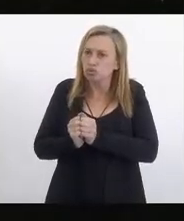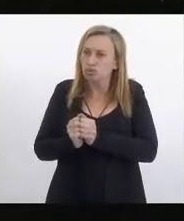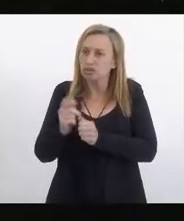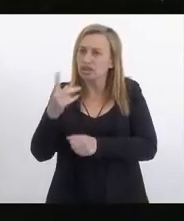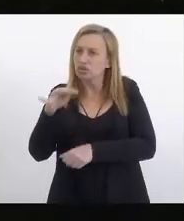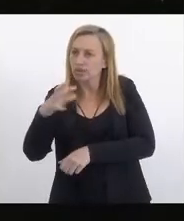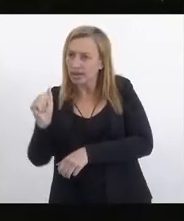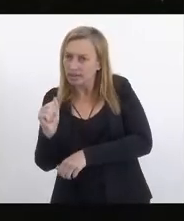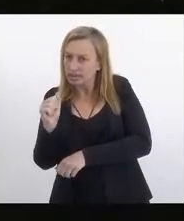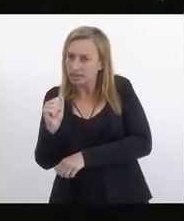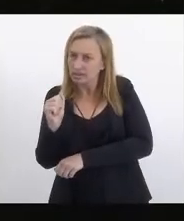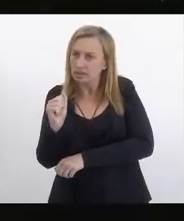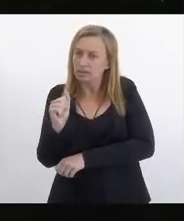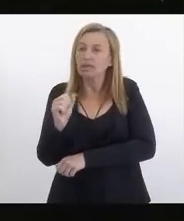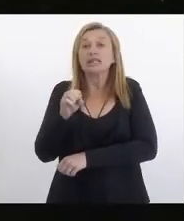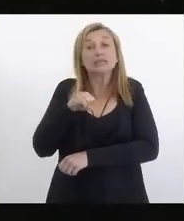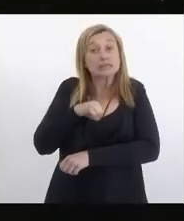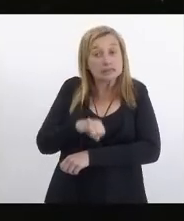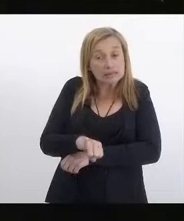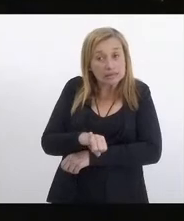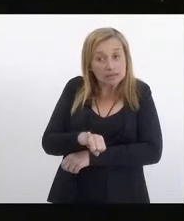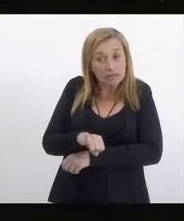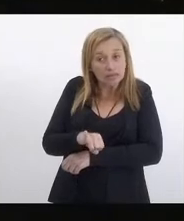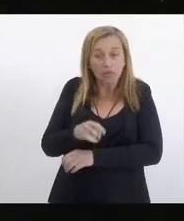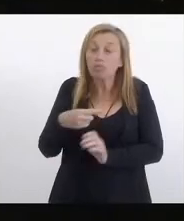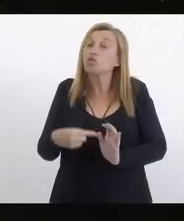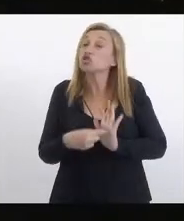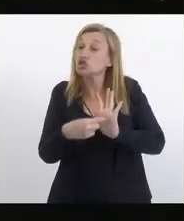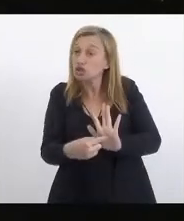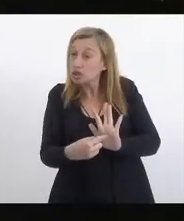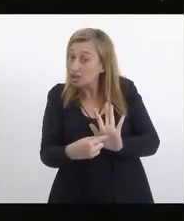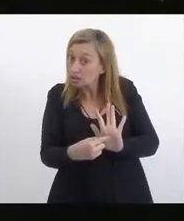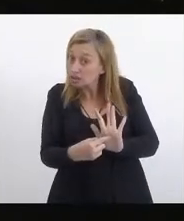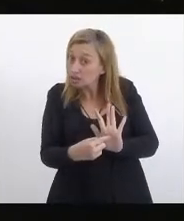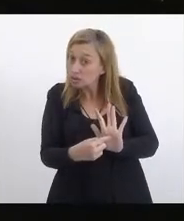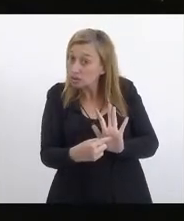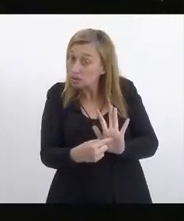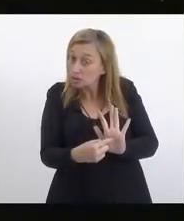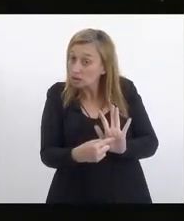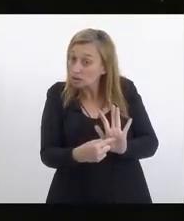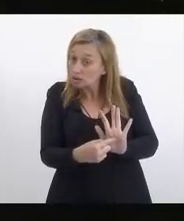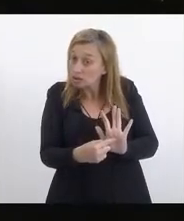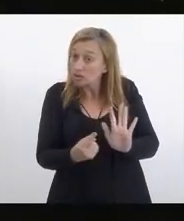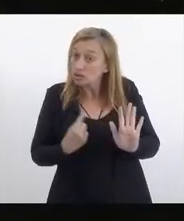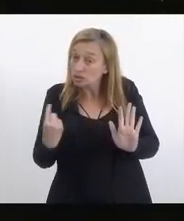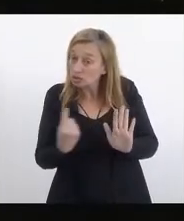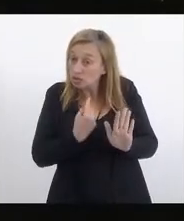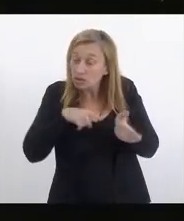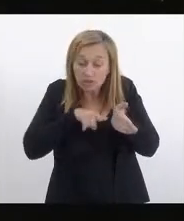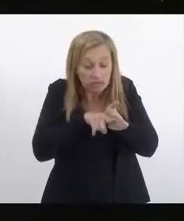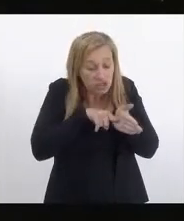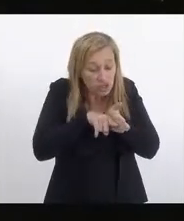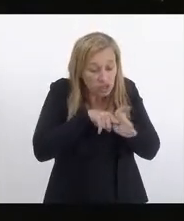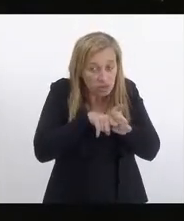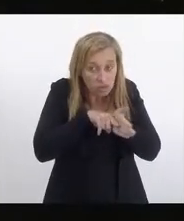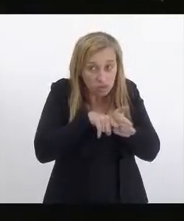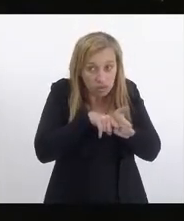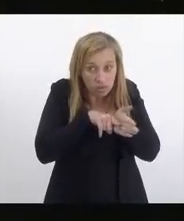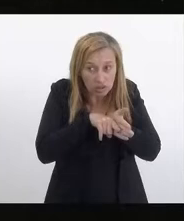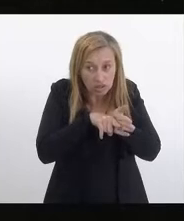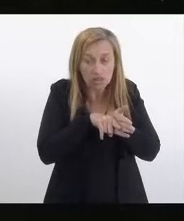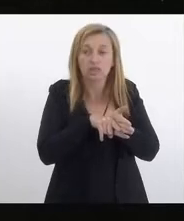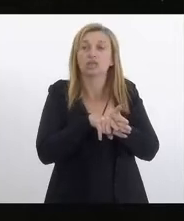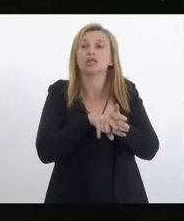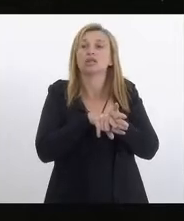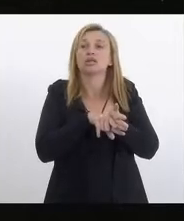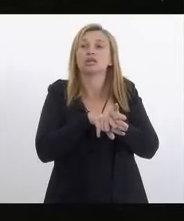praças. Se for constatado, através das nossas fiscalizações,